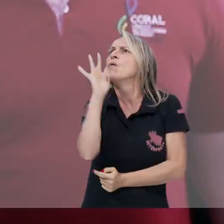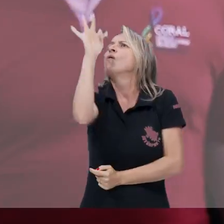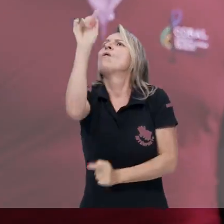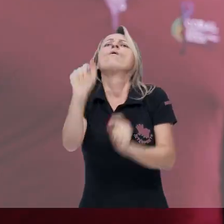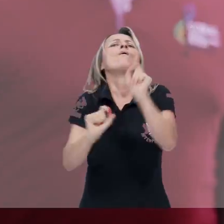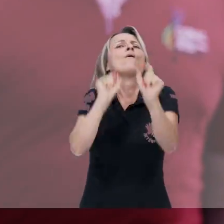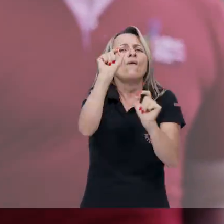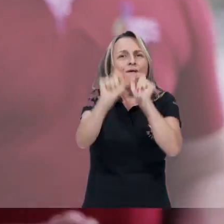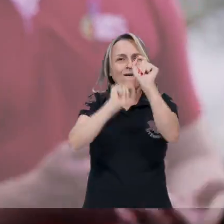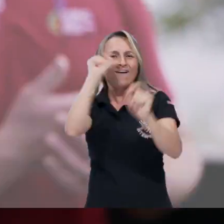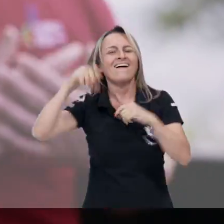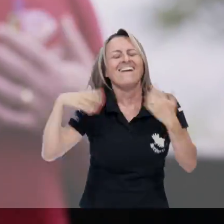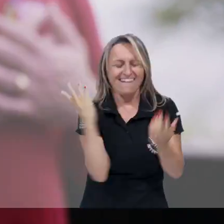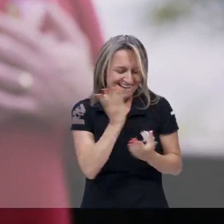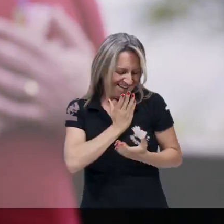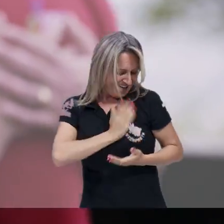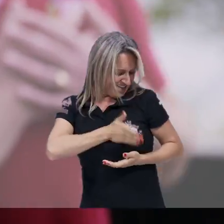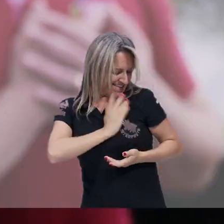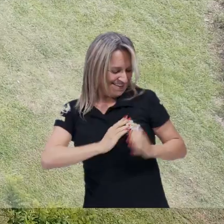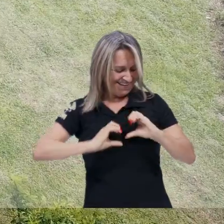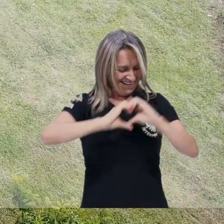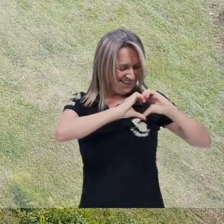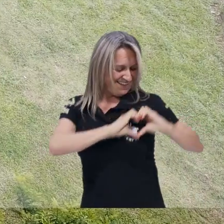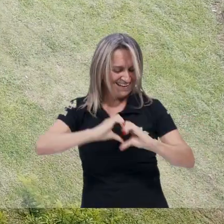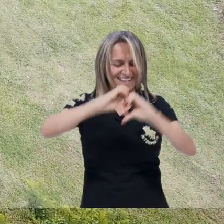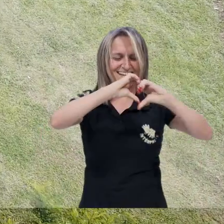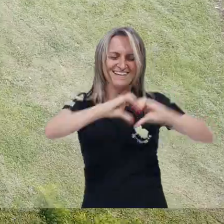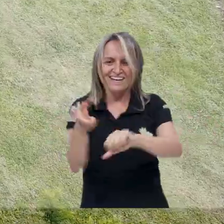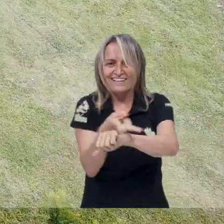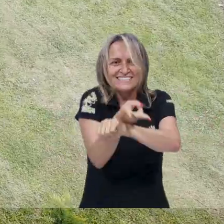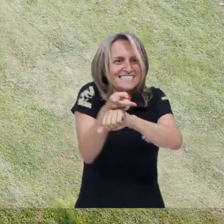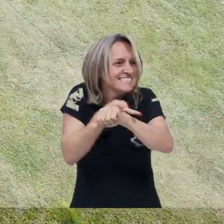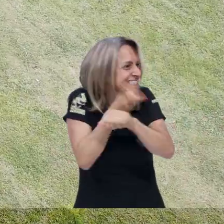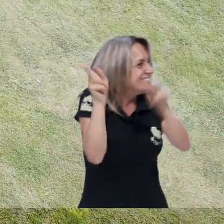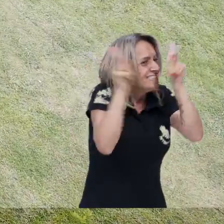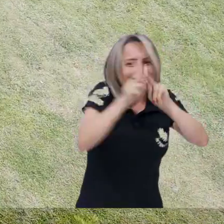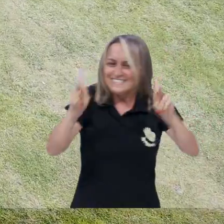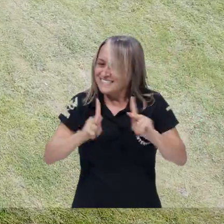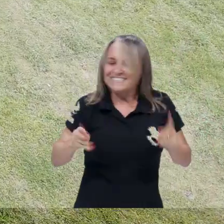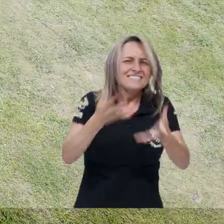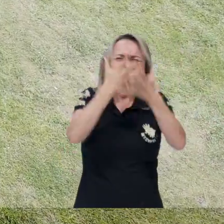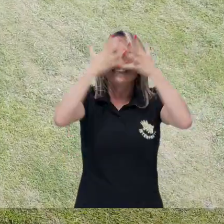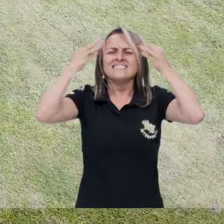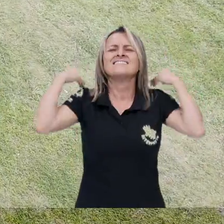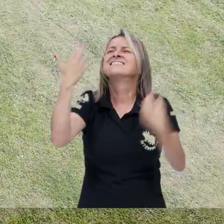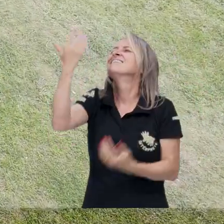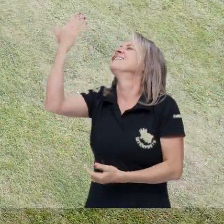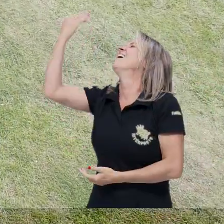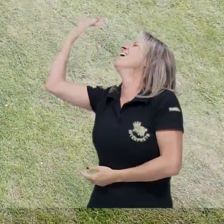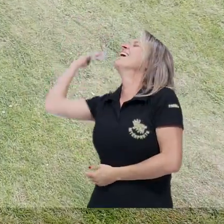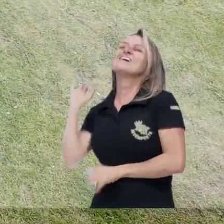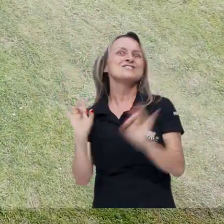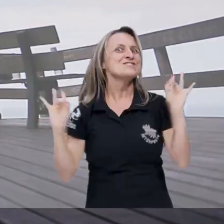Vem da alma e do coração Pra buscar a paz Não olhar pra trás Com o